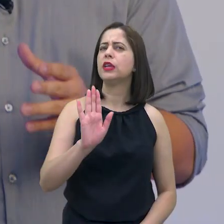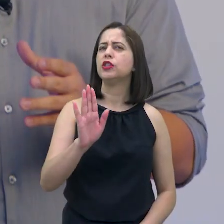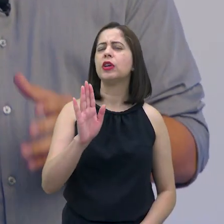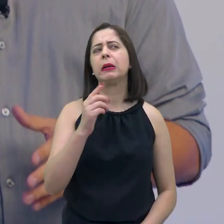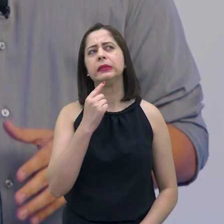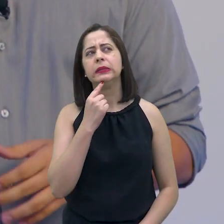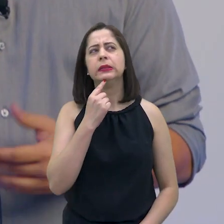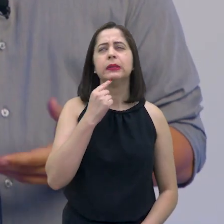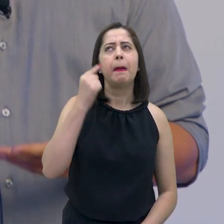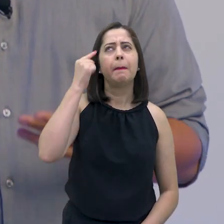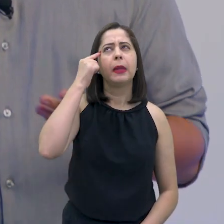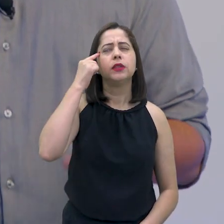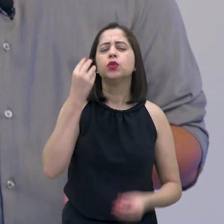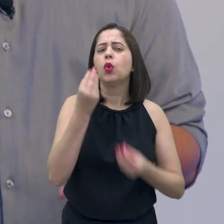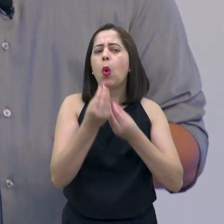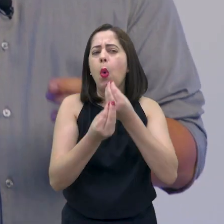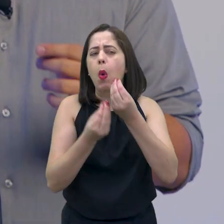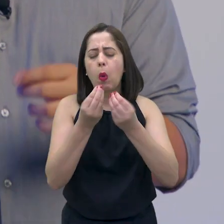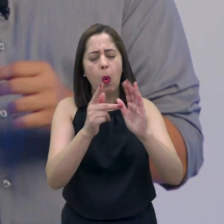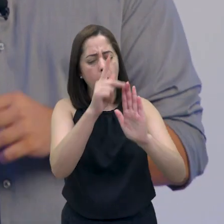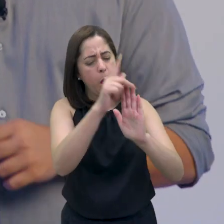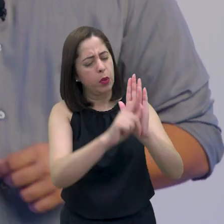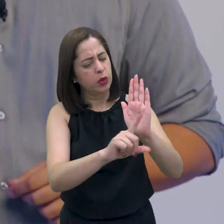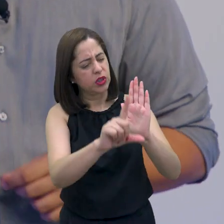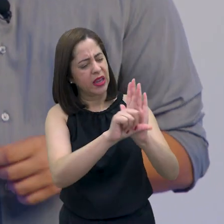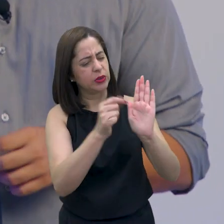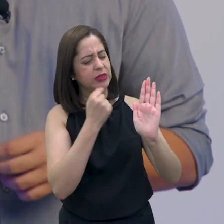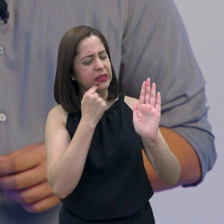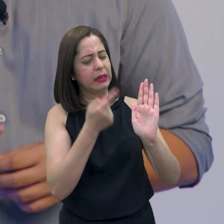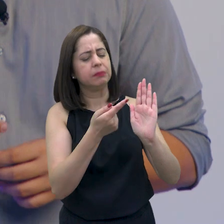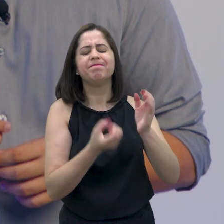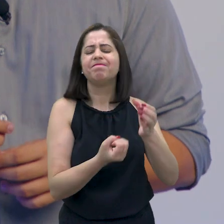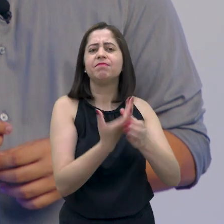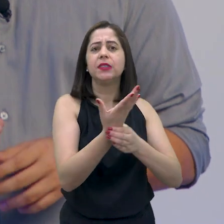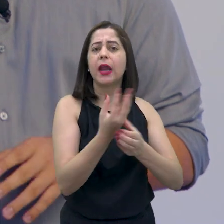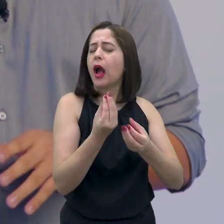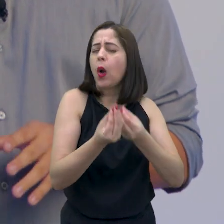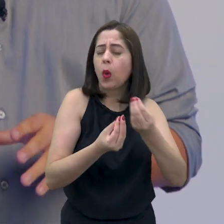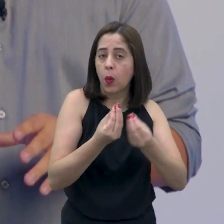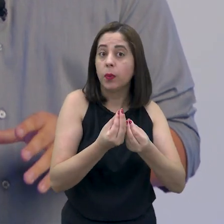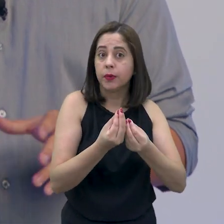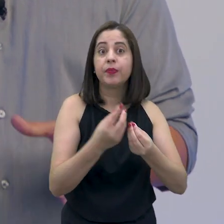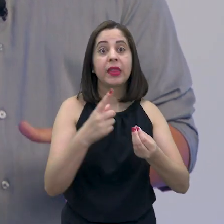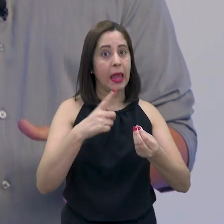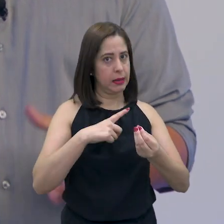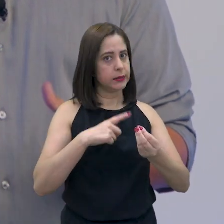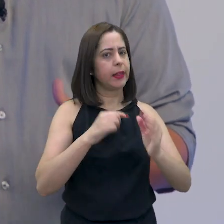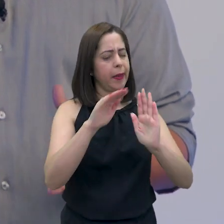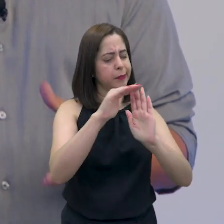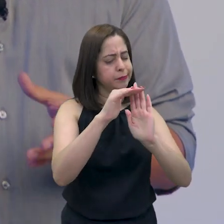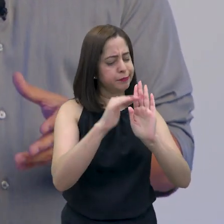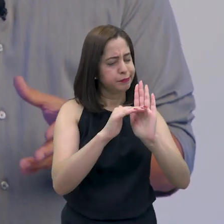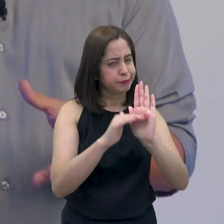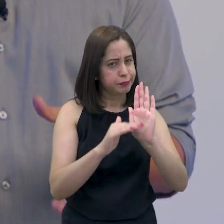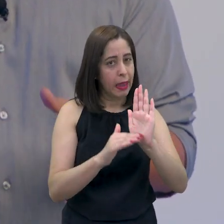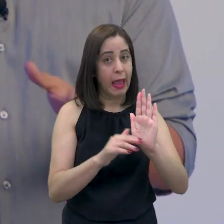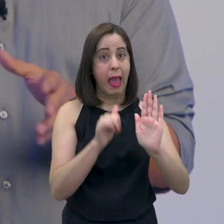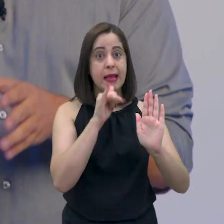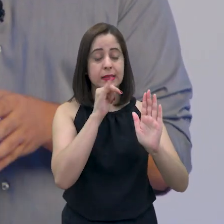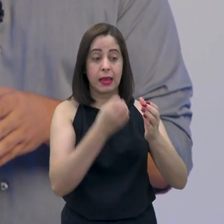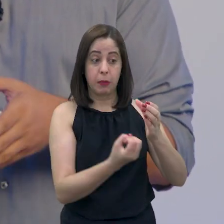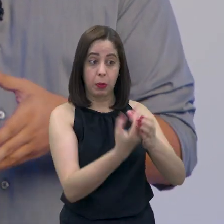Você já se perguntou como são feitos os projetos de lei aqui na Câmara? Existem alguns processos que vão desde a